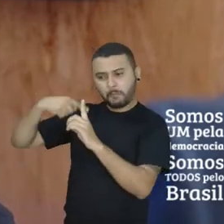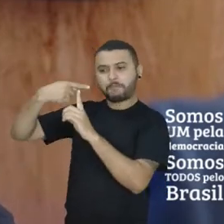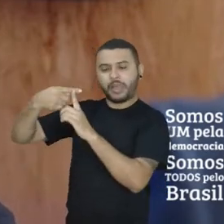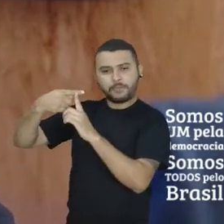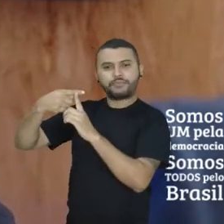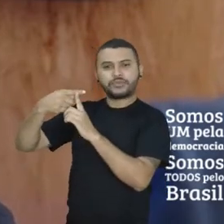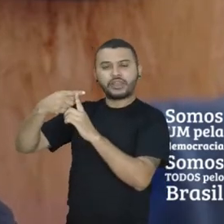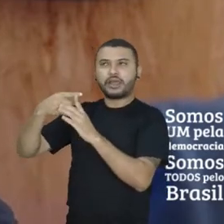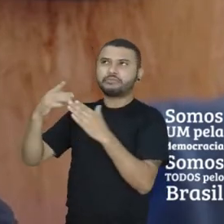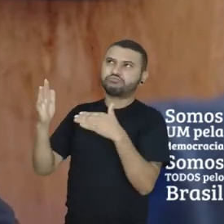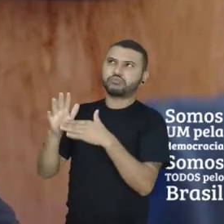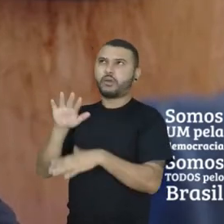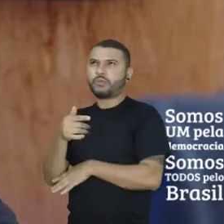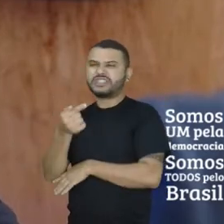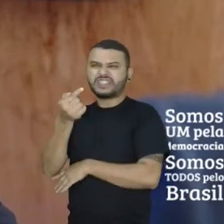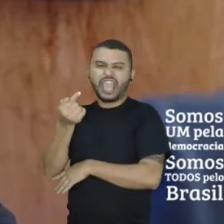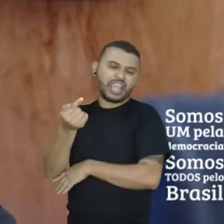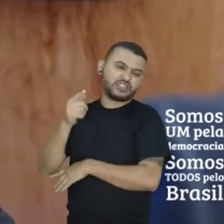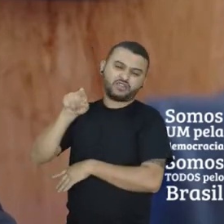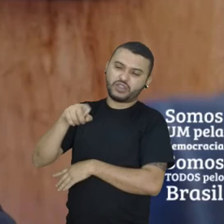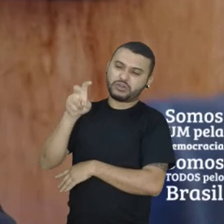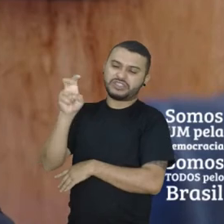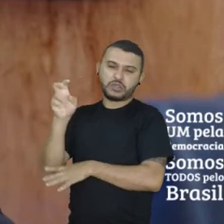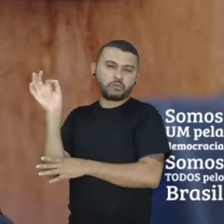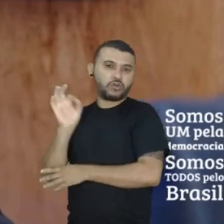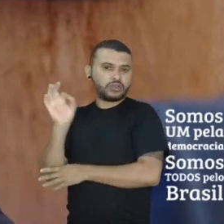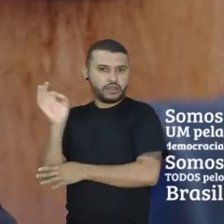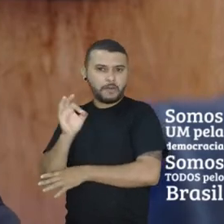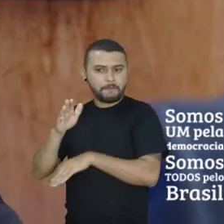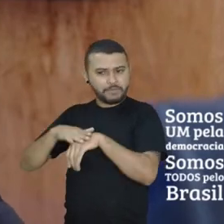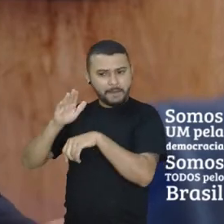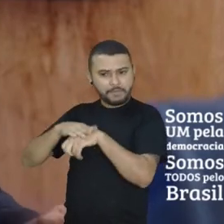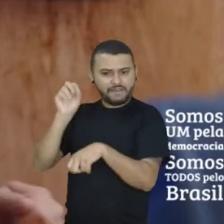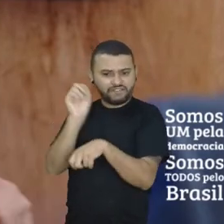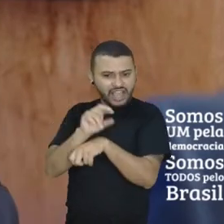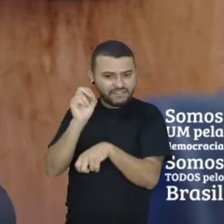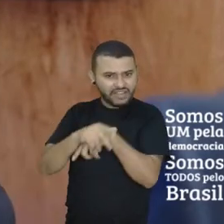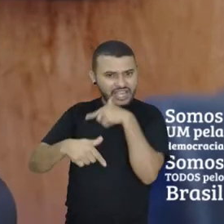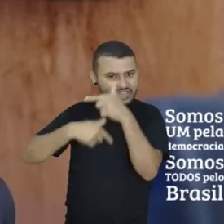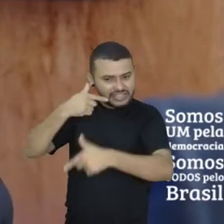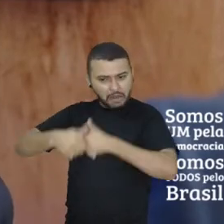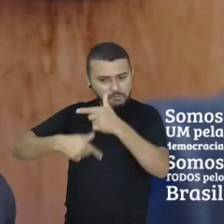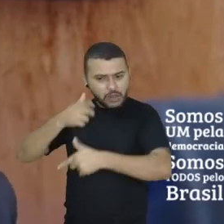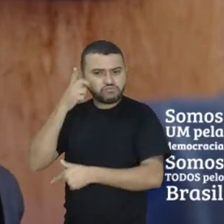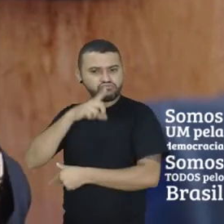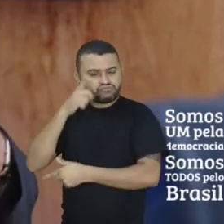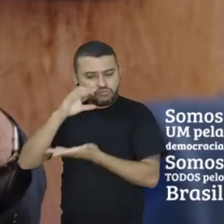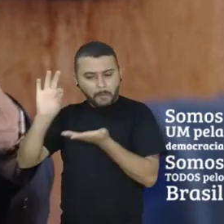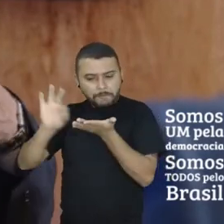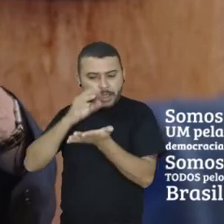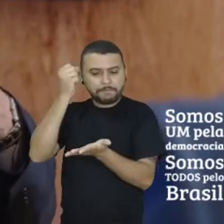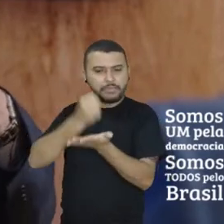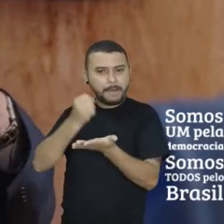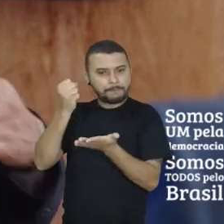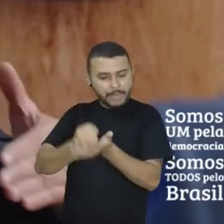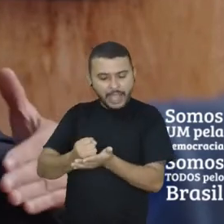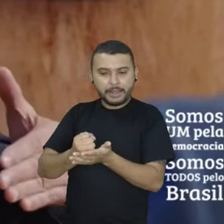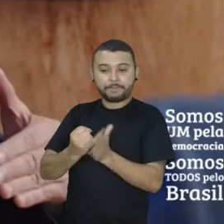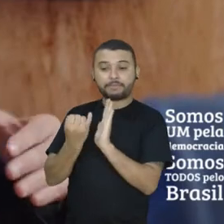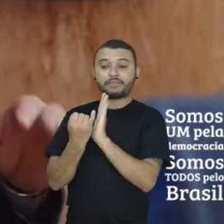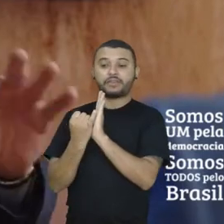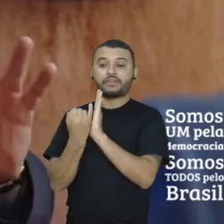cresceu 7,5%, foram 22 milhões de empregos gerados com carteira assinada. A